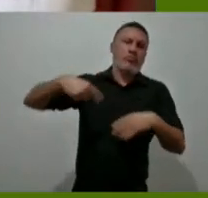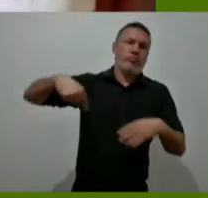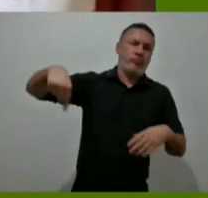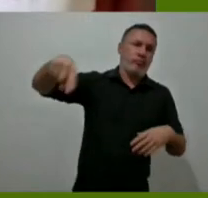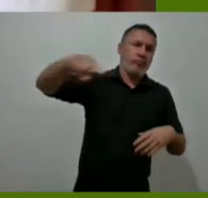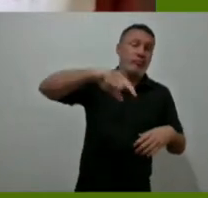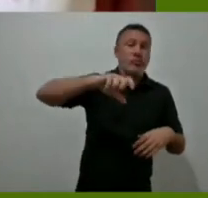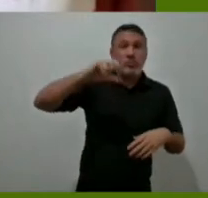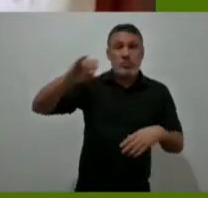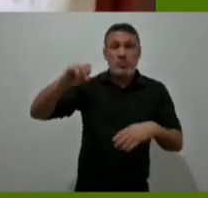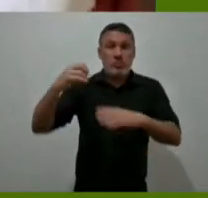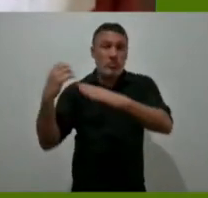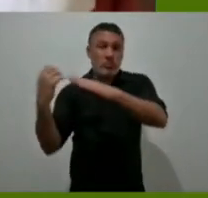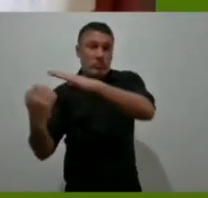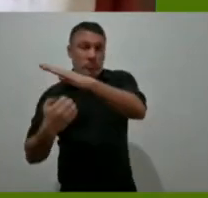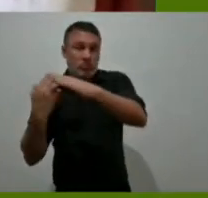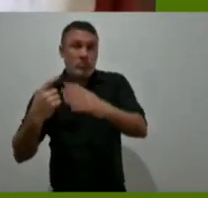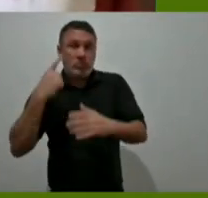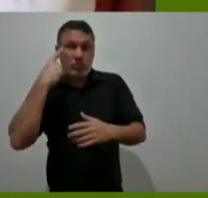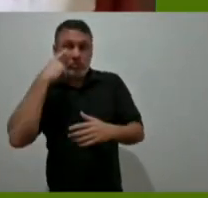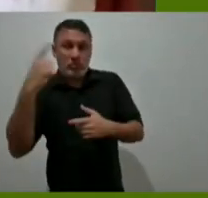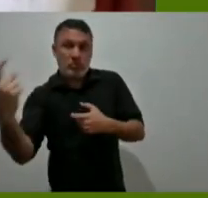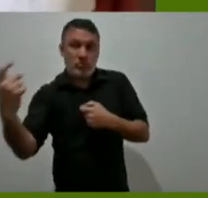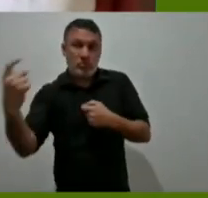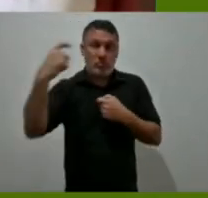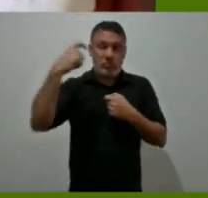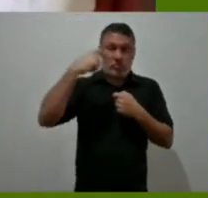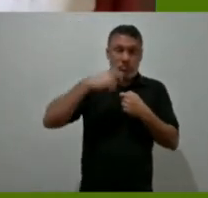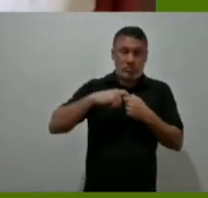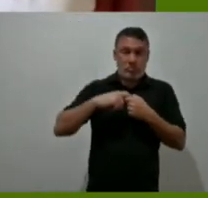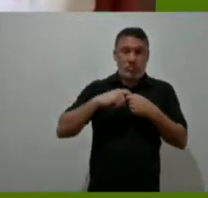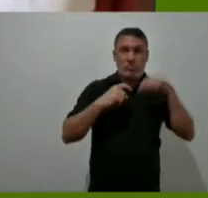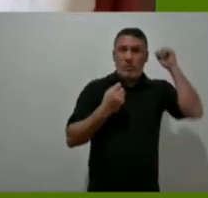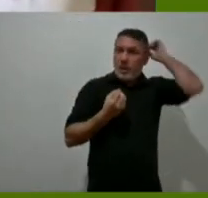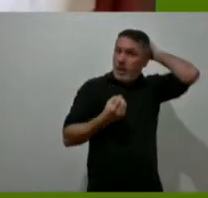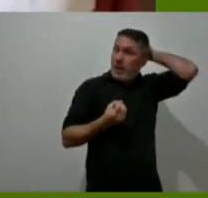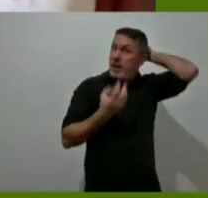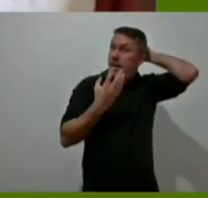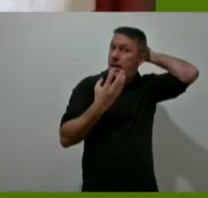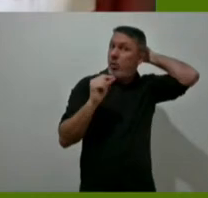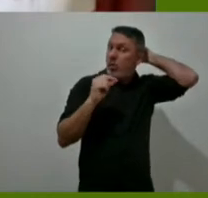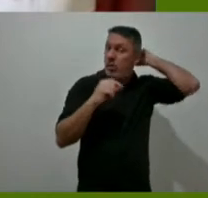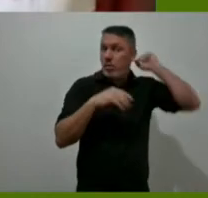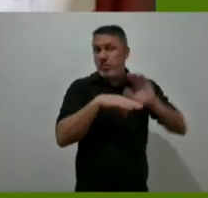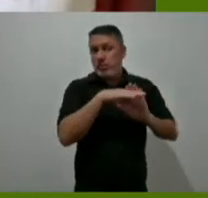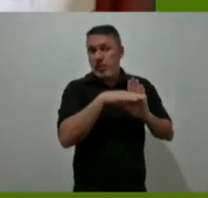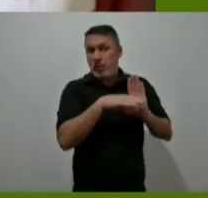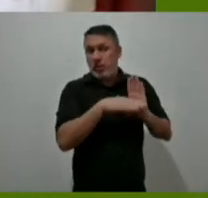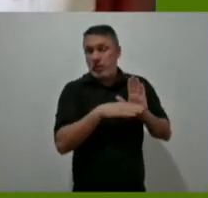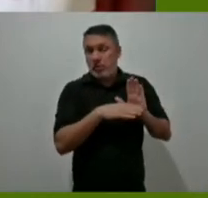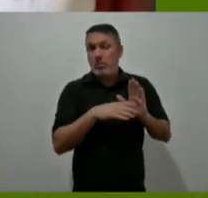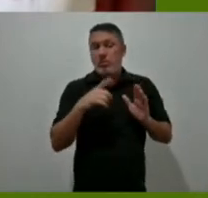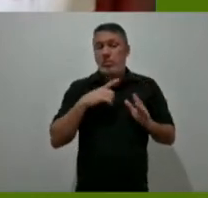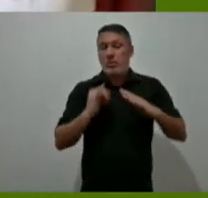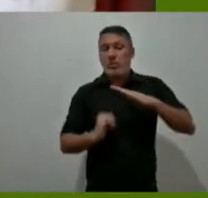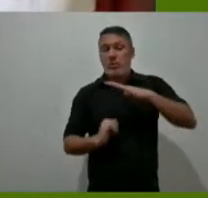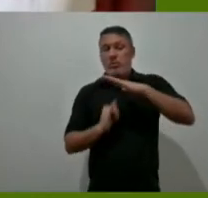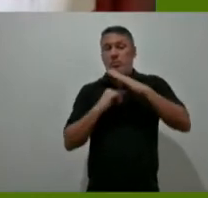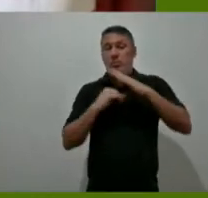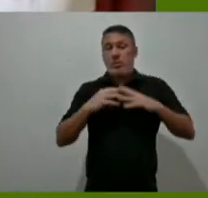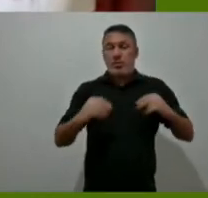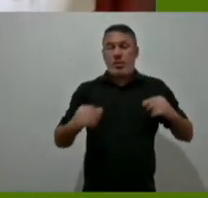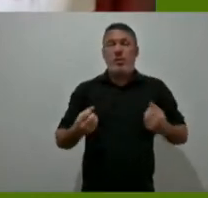associar a nós, para criarmos programas dirigidos pelo Instituto Terra de formação de